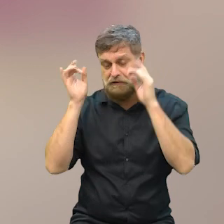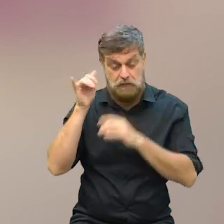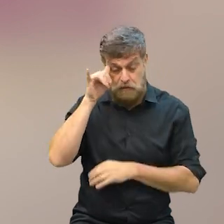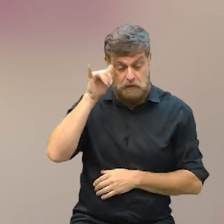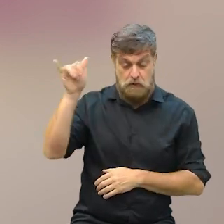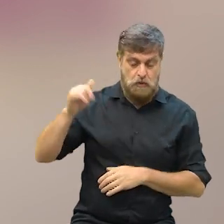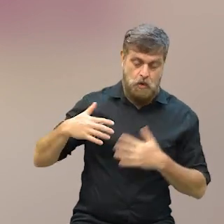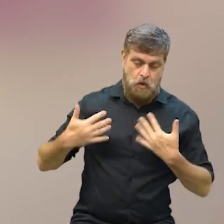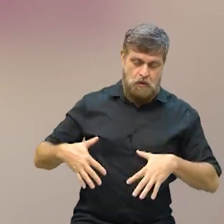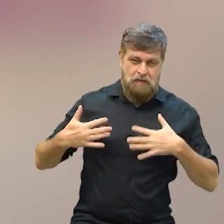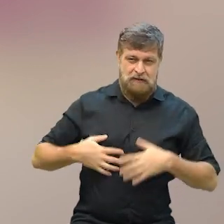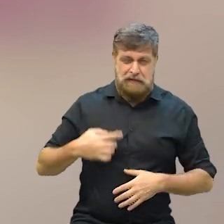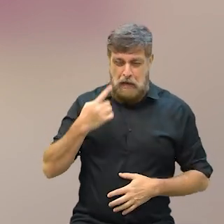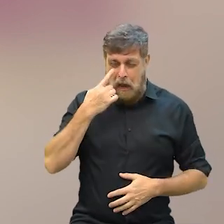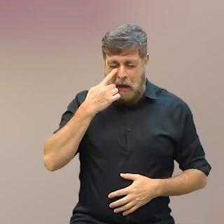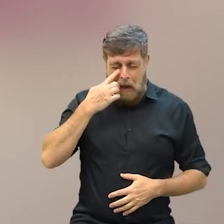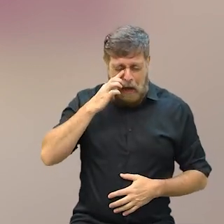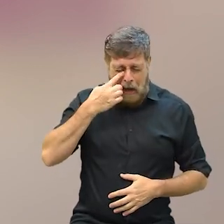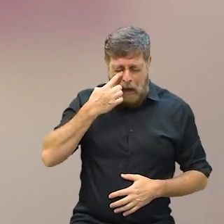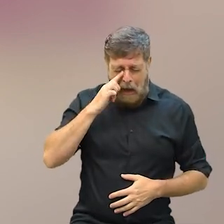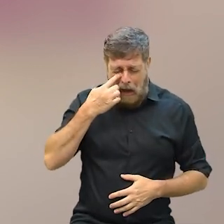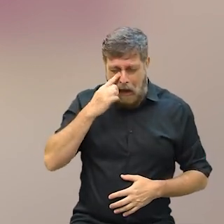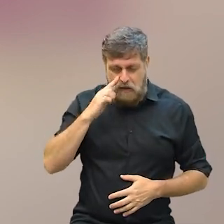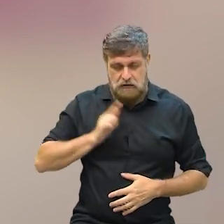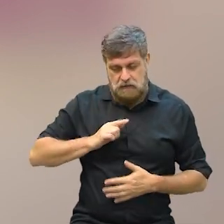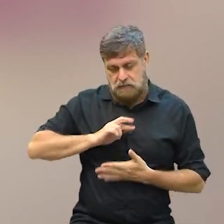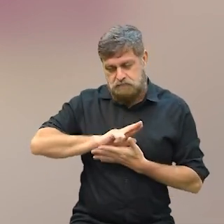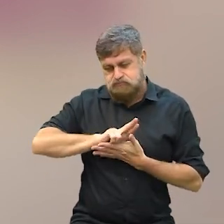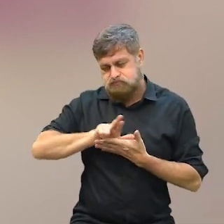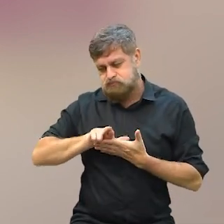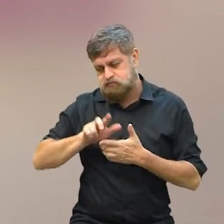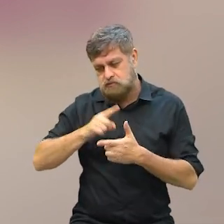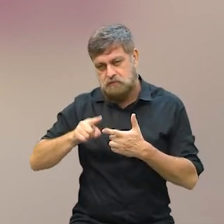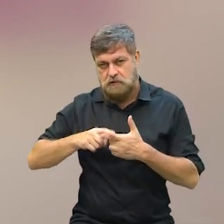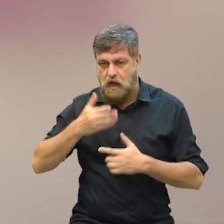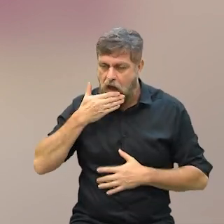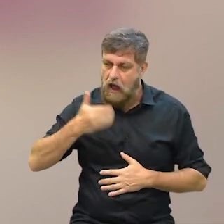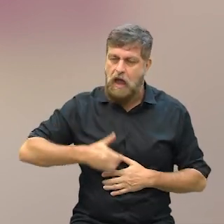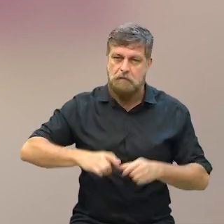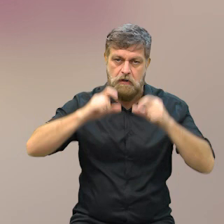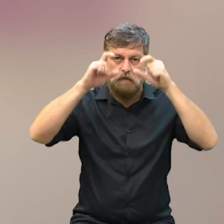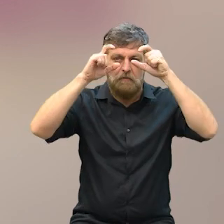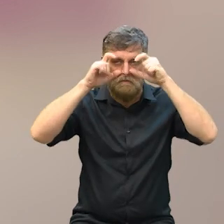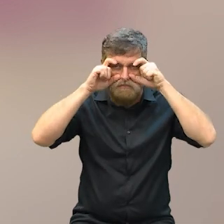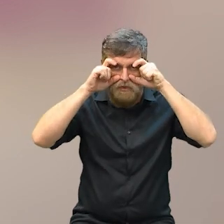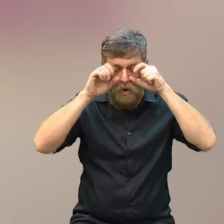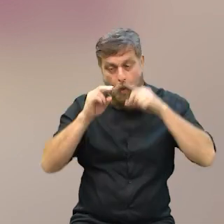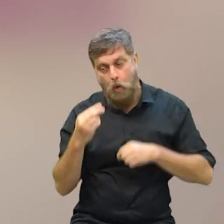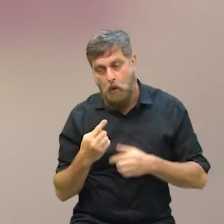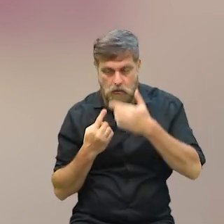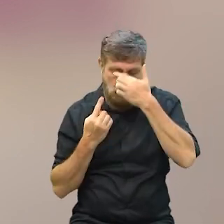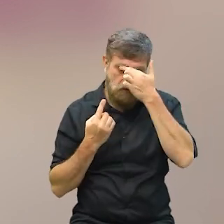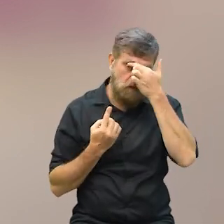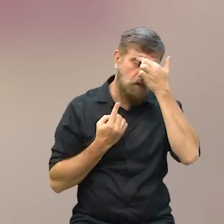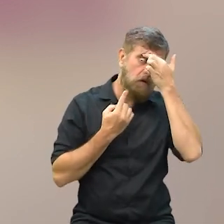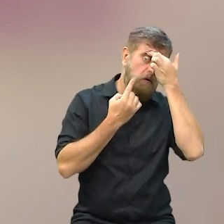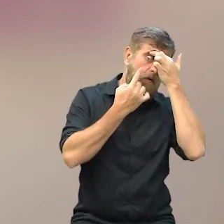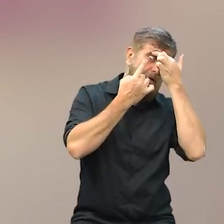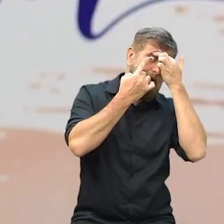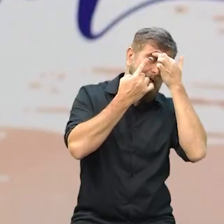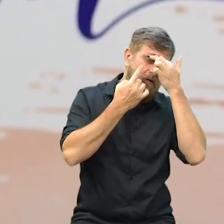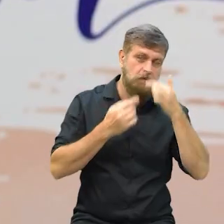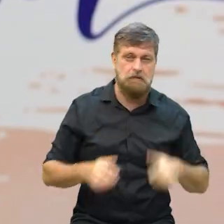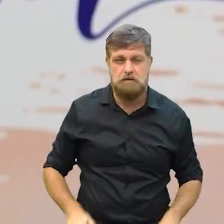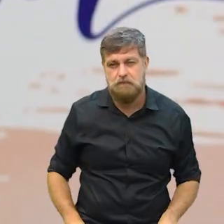cabeça e ter sóis e ter outros problemas, né? Então é melhor, sim, utilizar corretamente o óculos ou a lente de